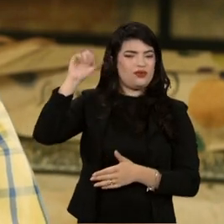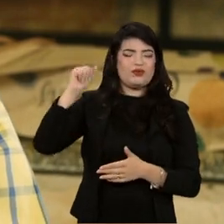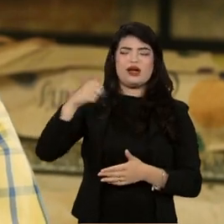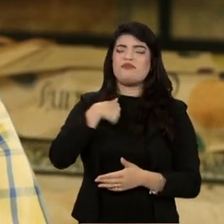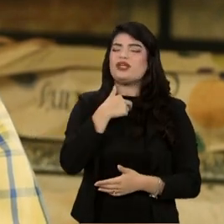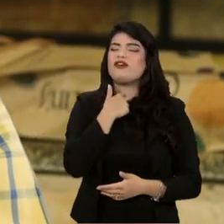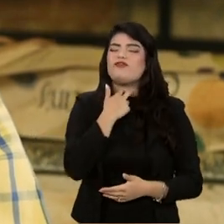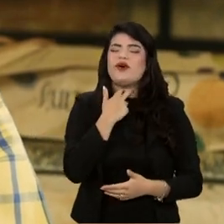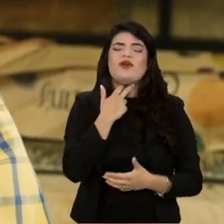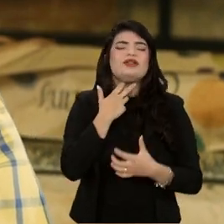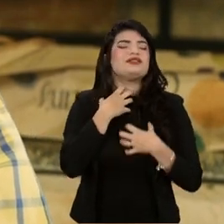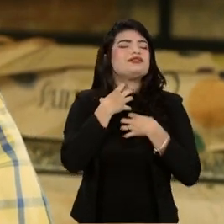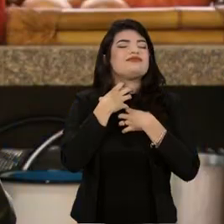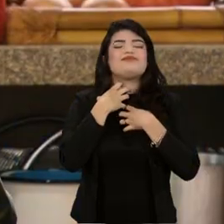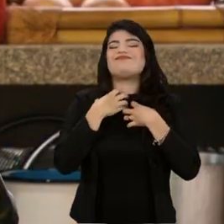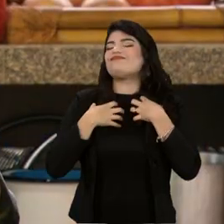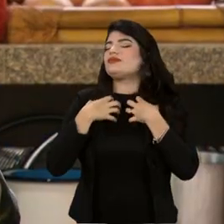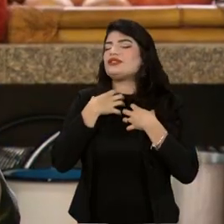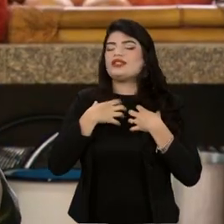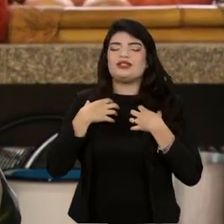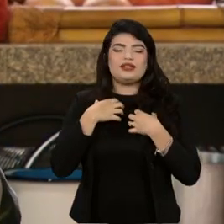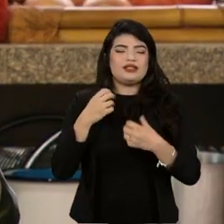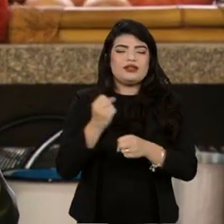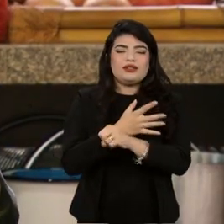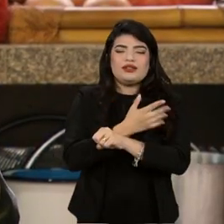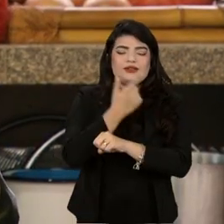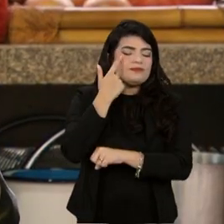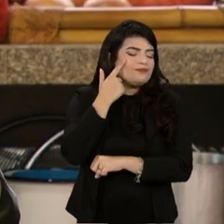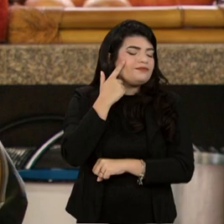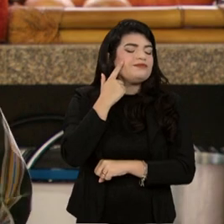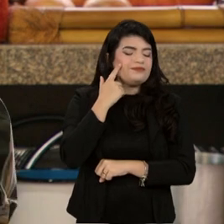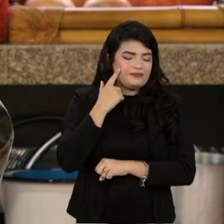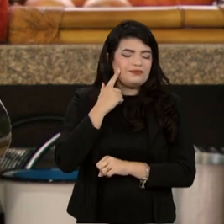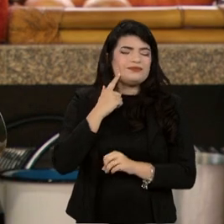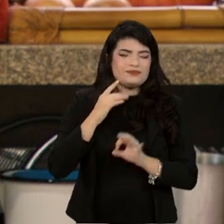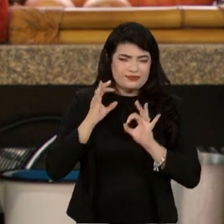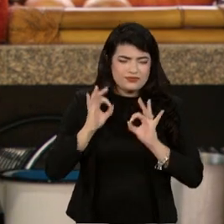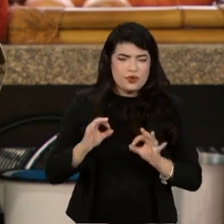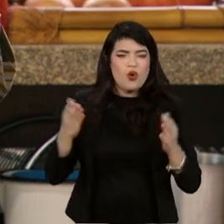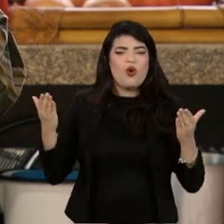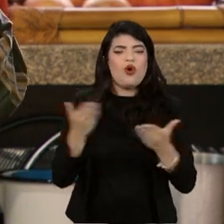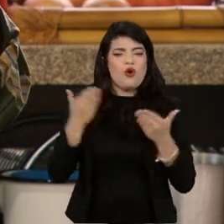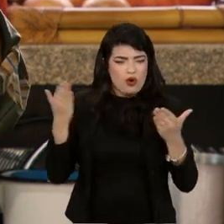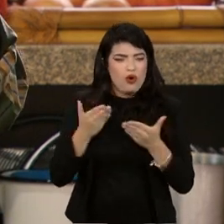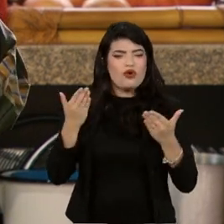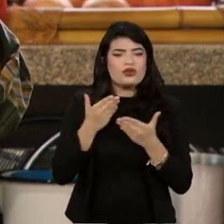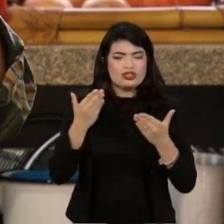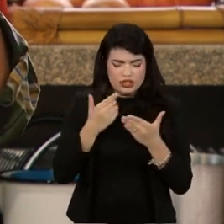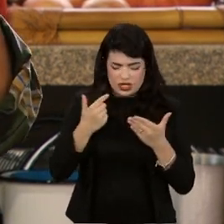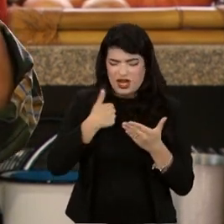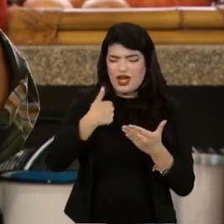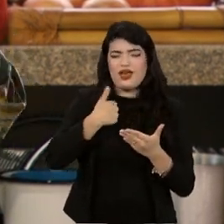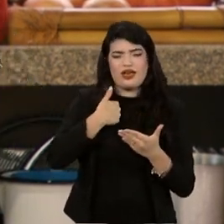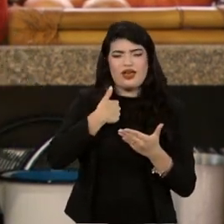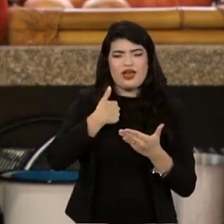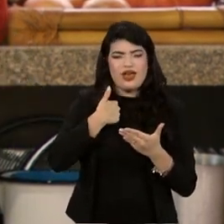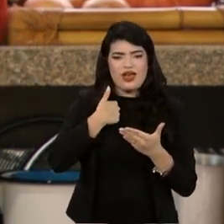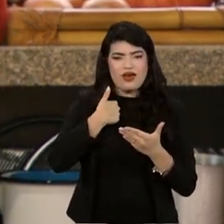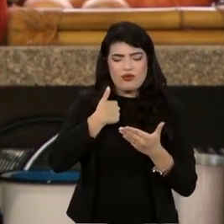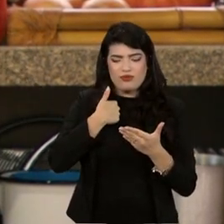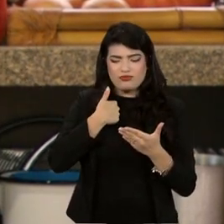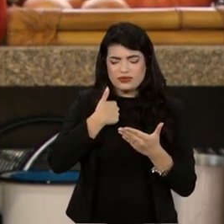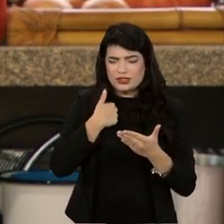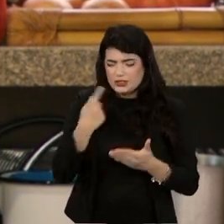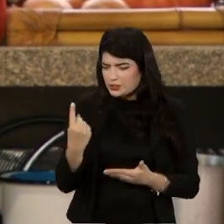voz estremece, há uma lágrima que cai. Hoje sou eu o gigante e você